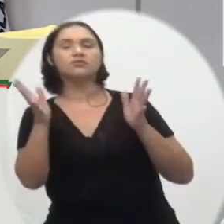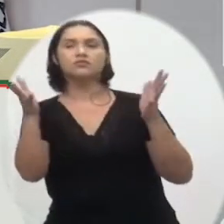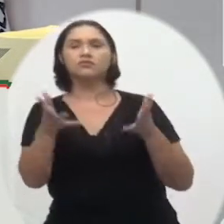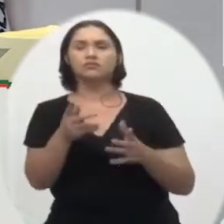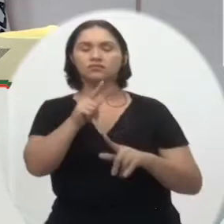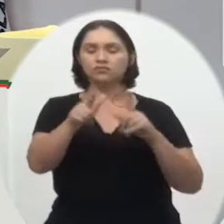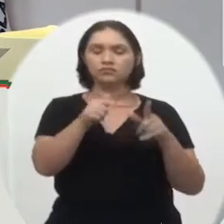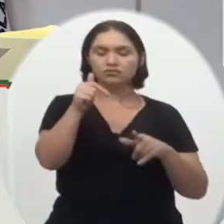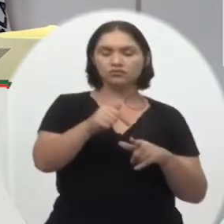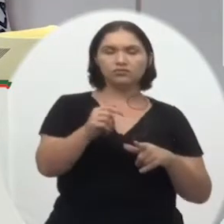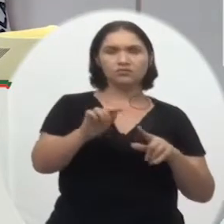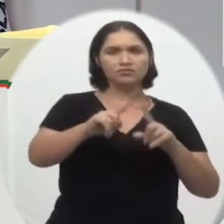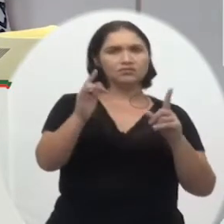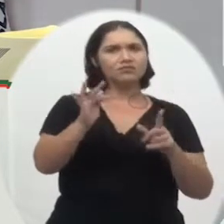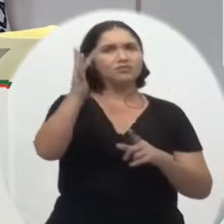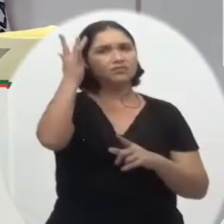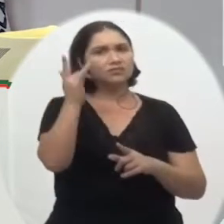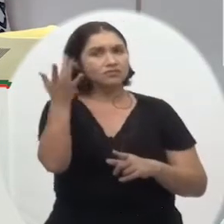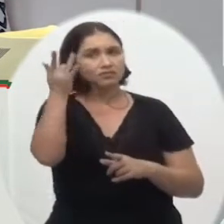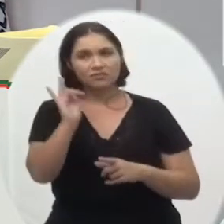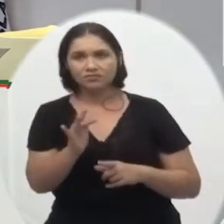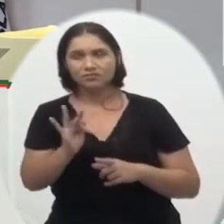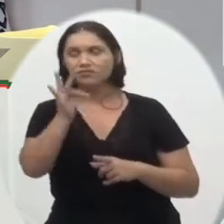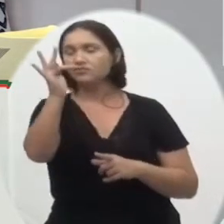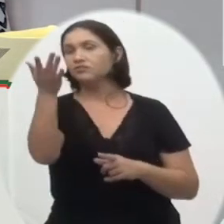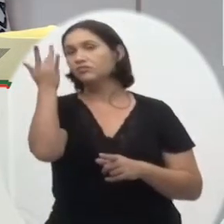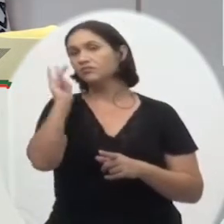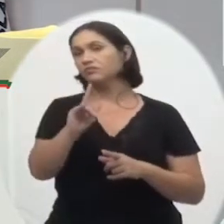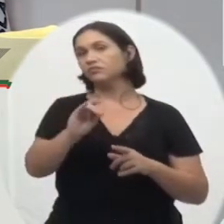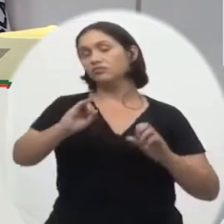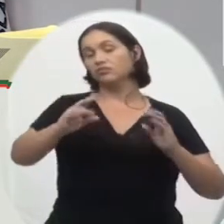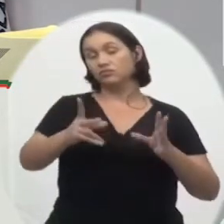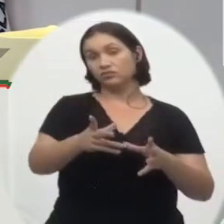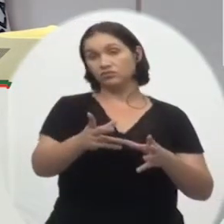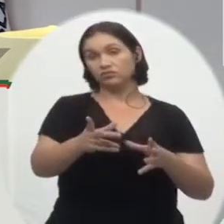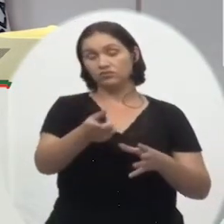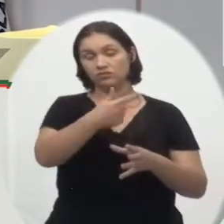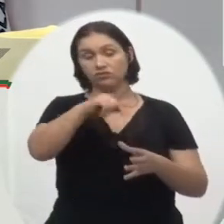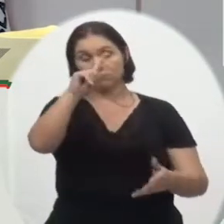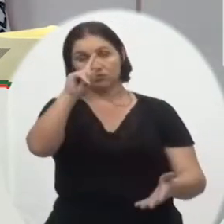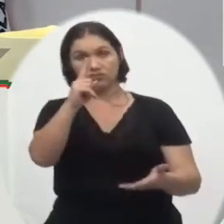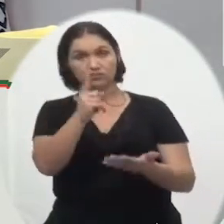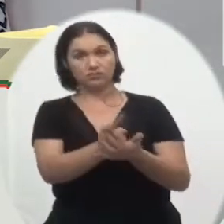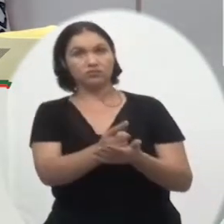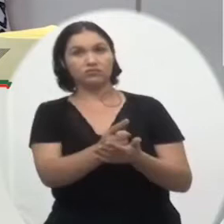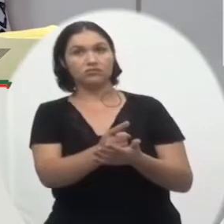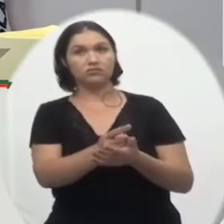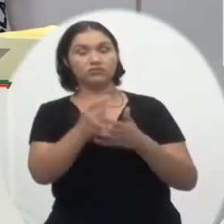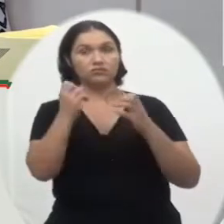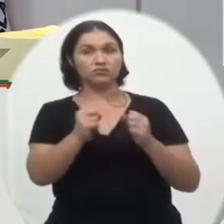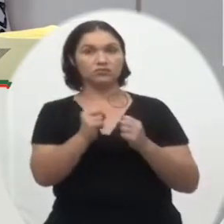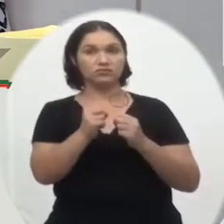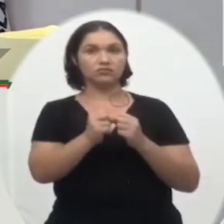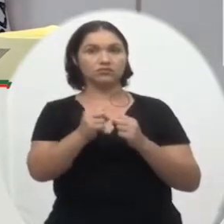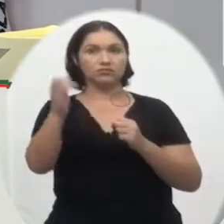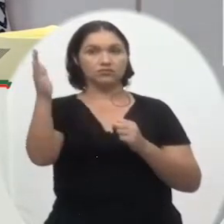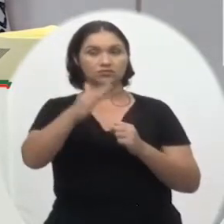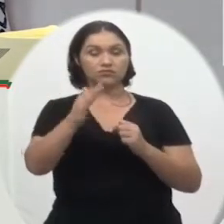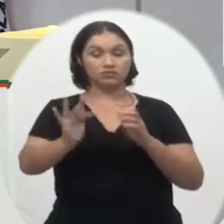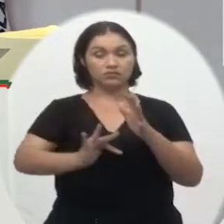gente. As decisões que tomamos aqui, elas podem fazer um mal danado para muita